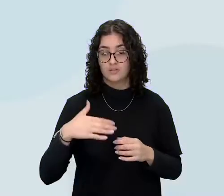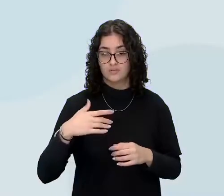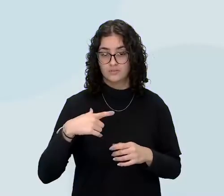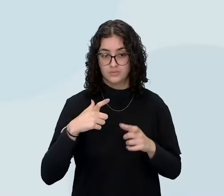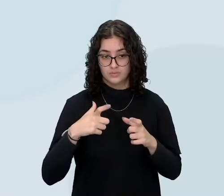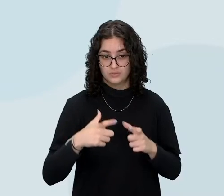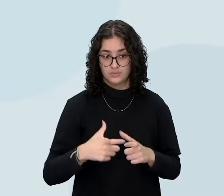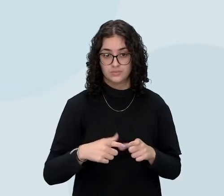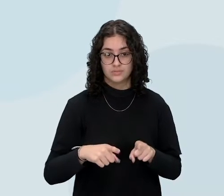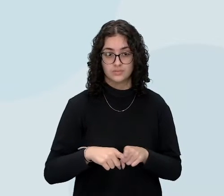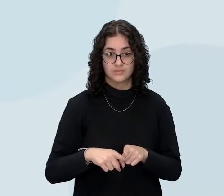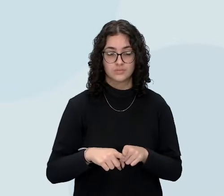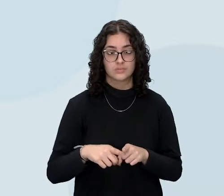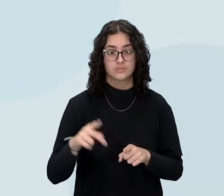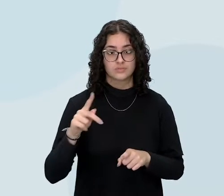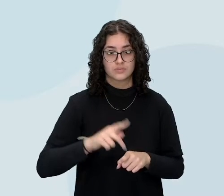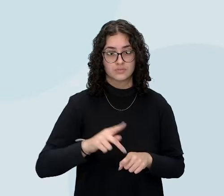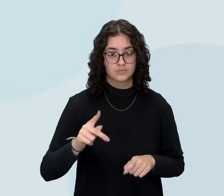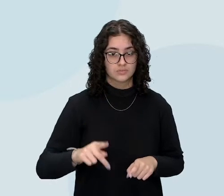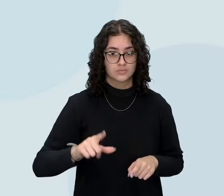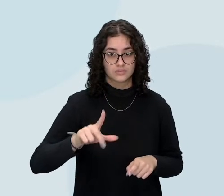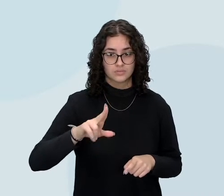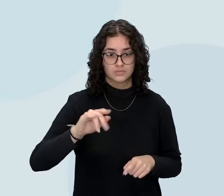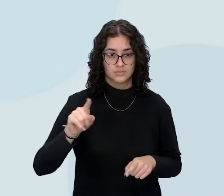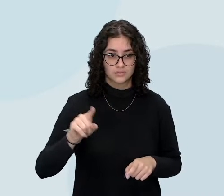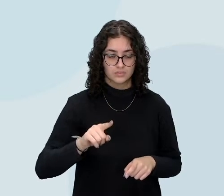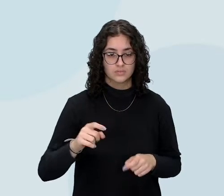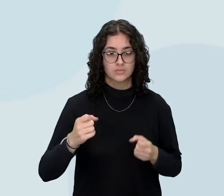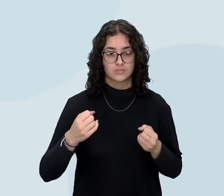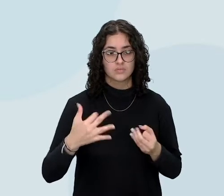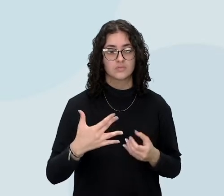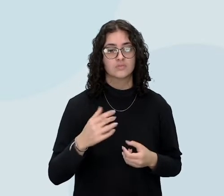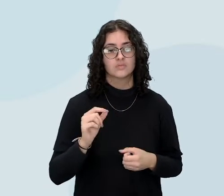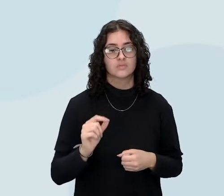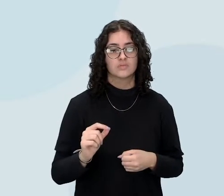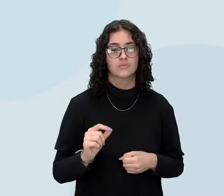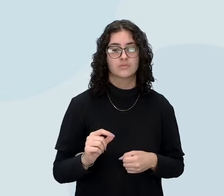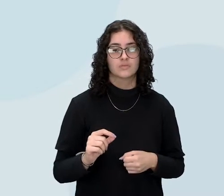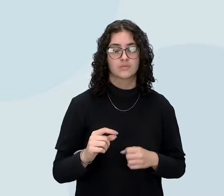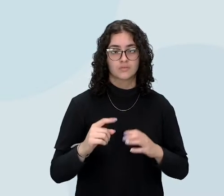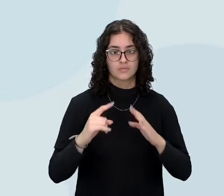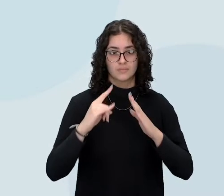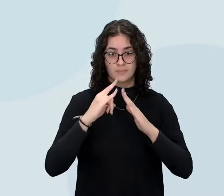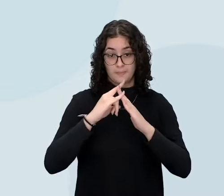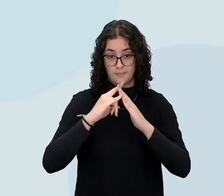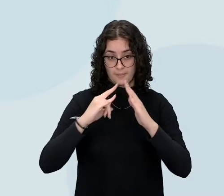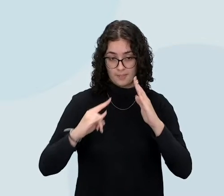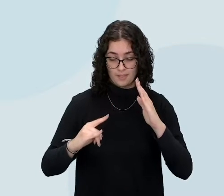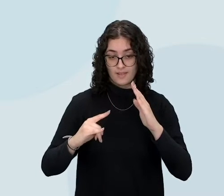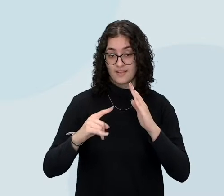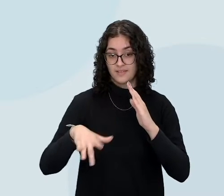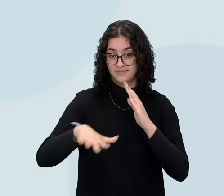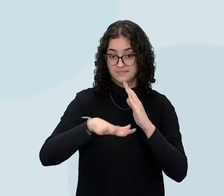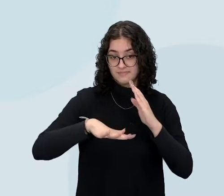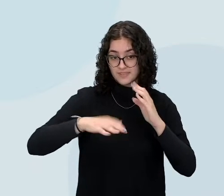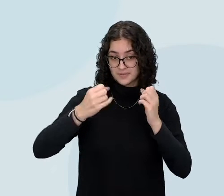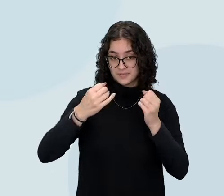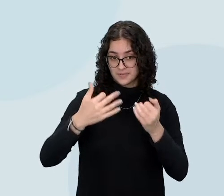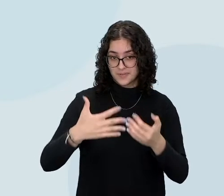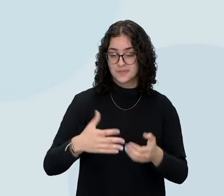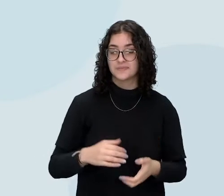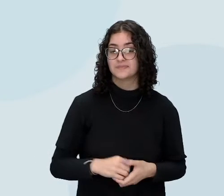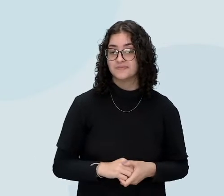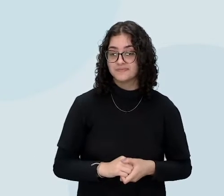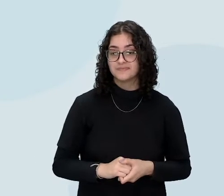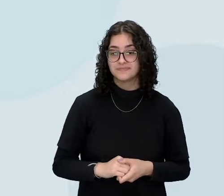formadas. Então, o professor Luiz vai falar um pouco para a gente sobre os quilombos e as comunidades quilombolas. Primeiro,